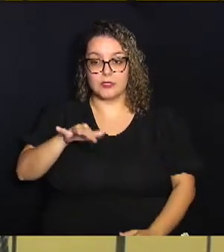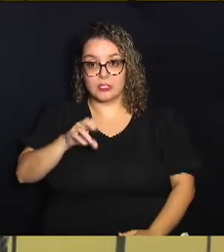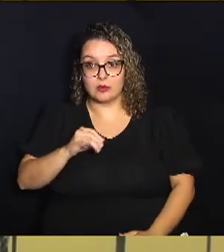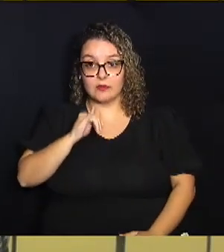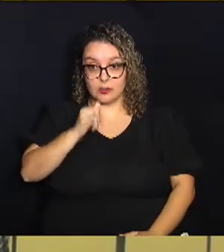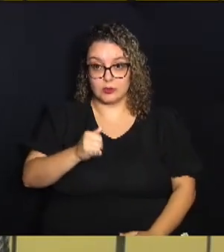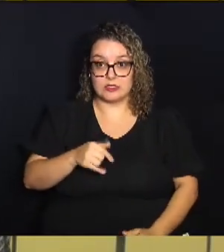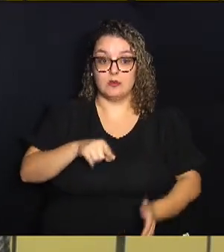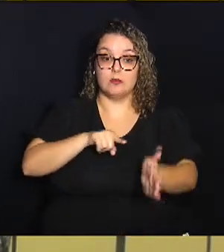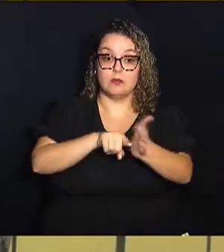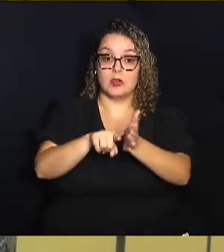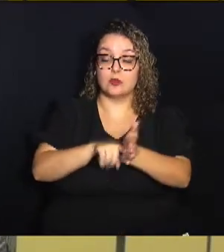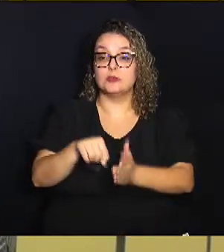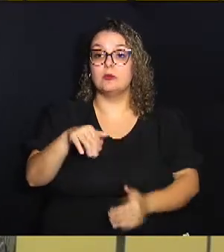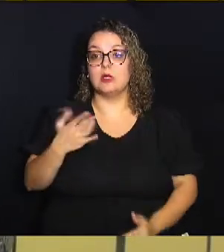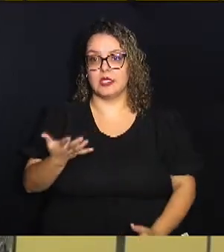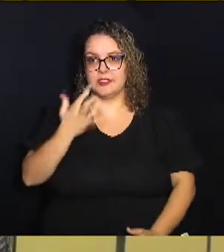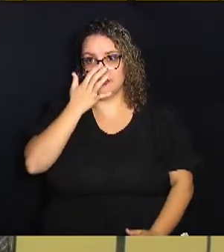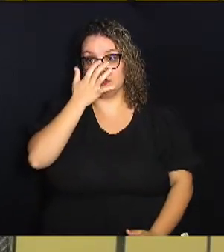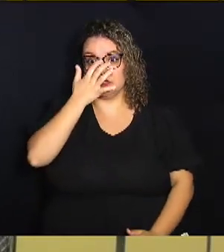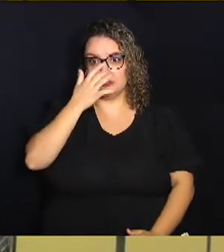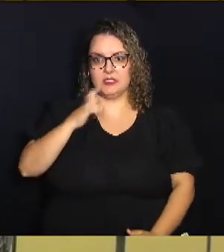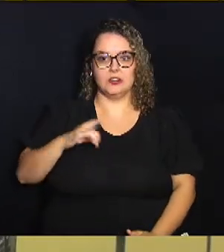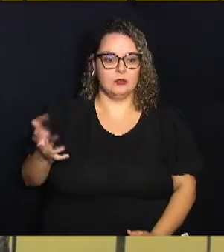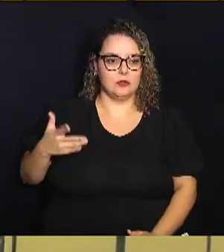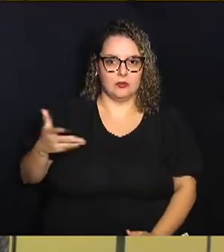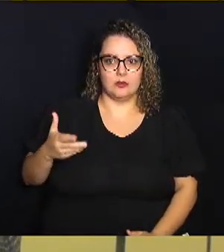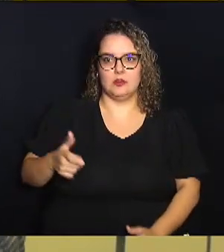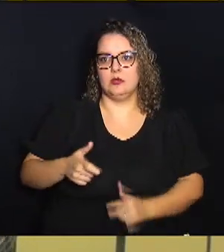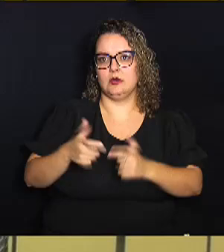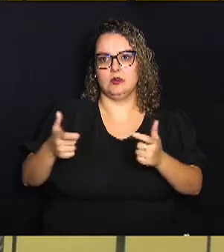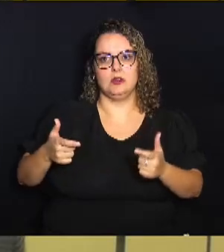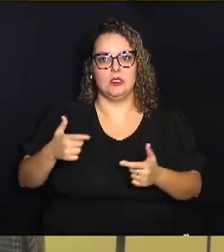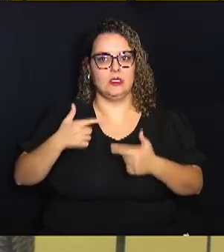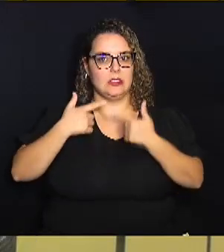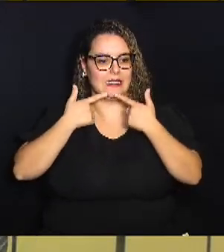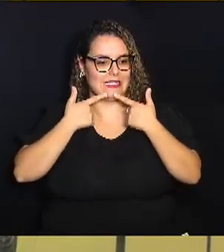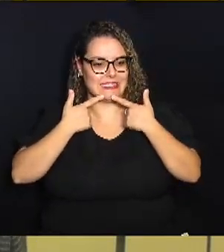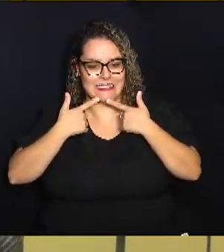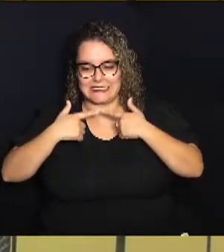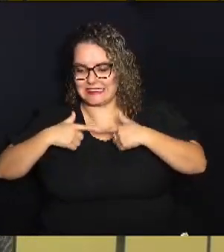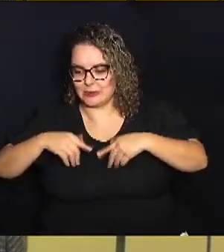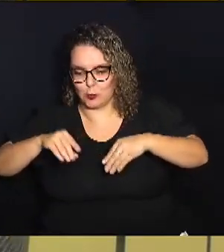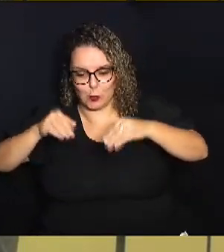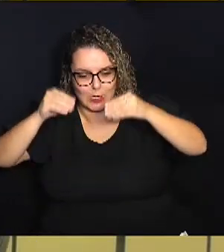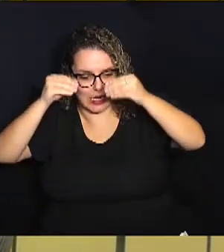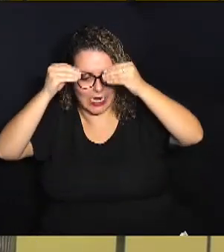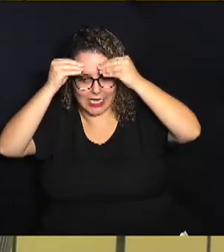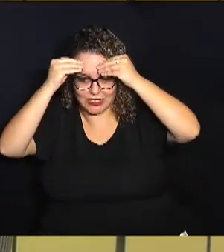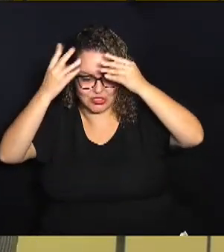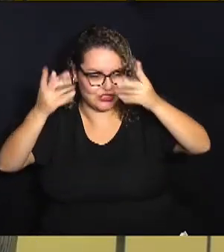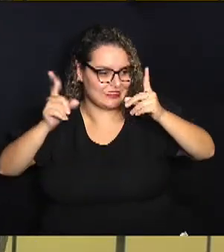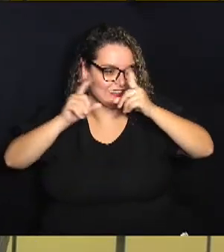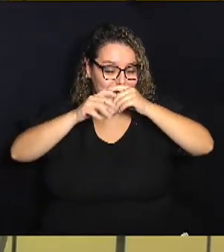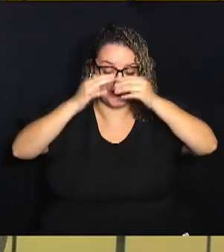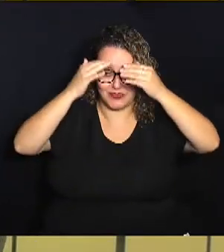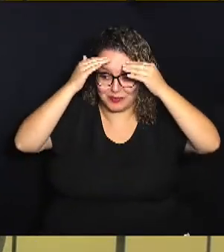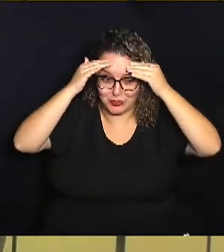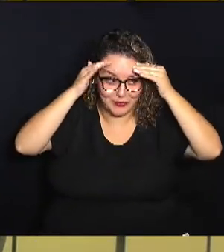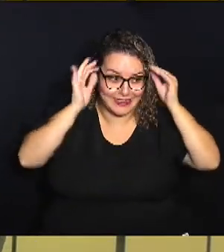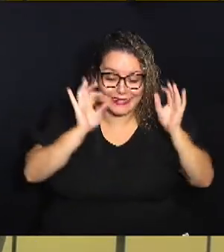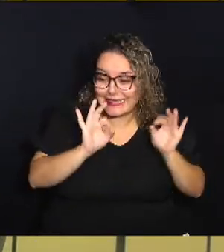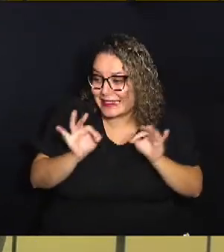mais questionadores. Sim. E tem uma velocidade muito grande das linguagens, né, que é difícil de você mesmo acompanhar.